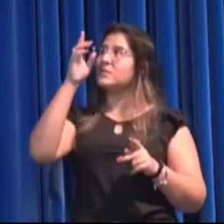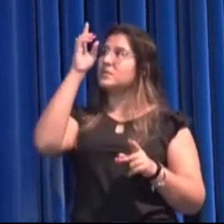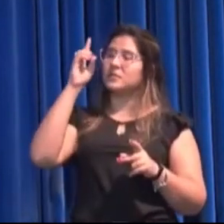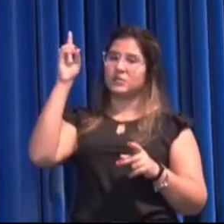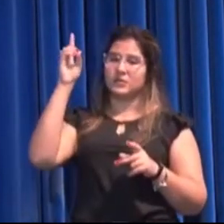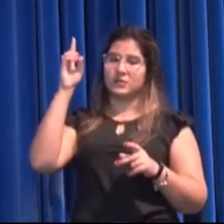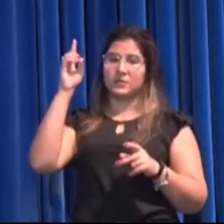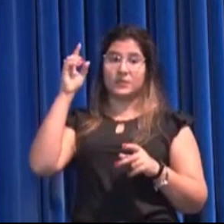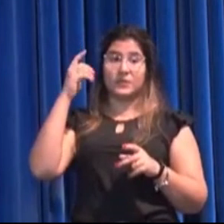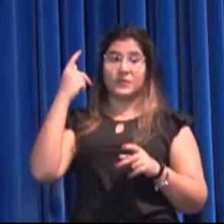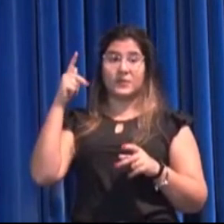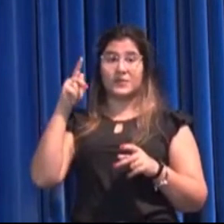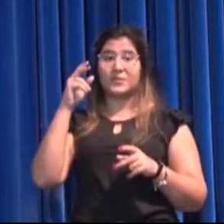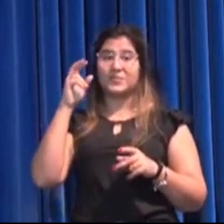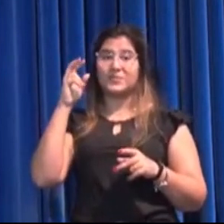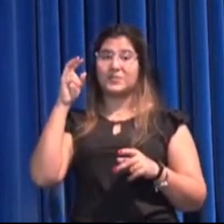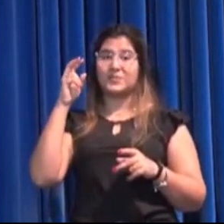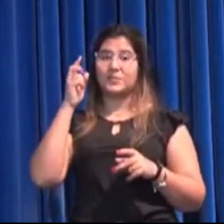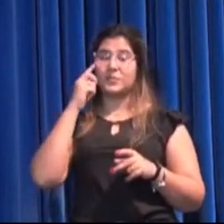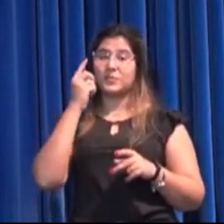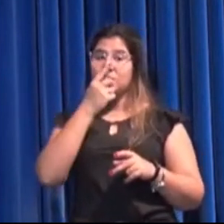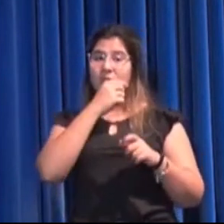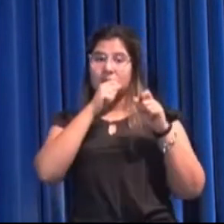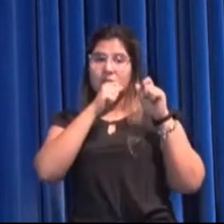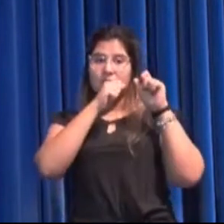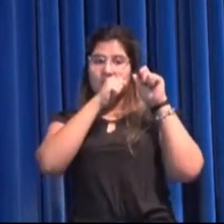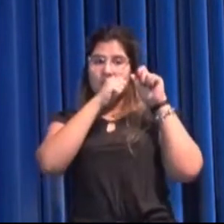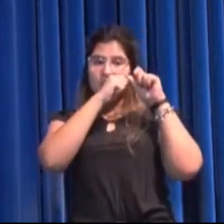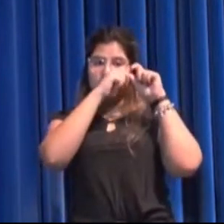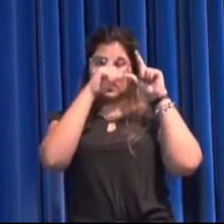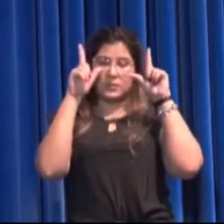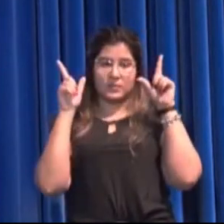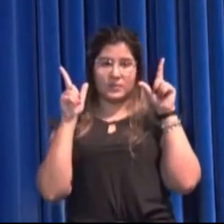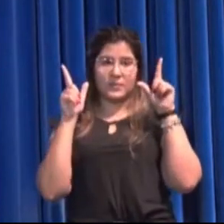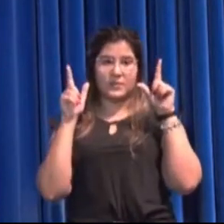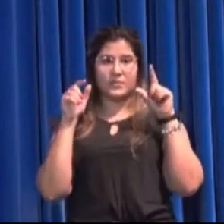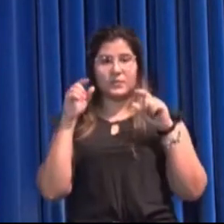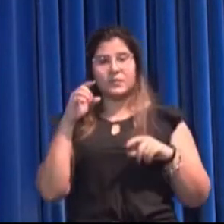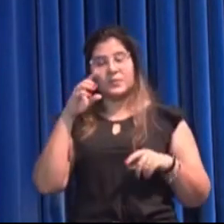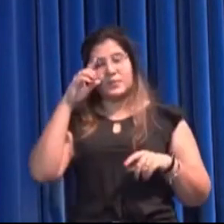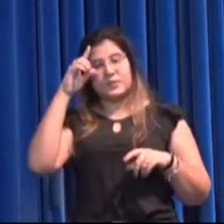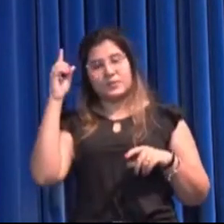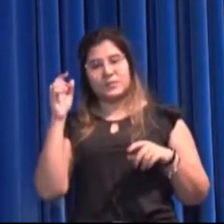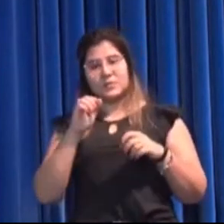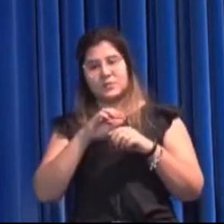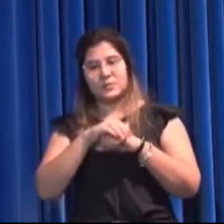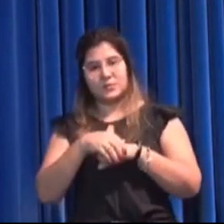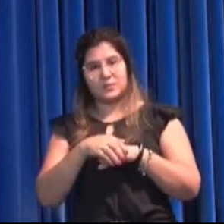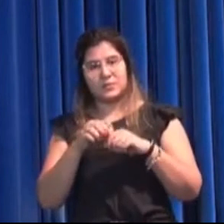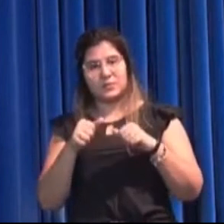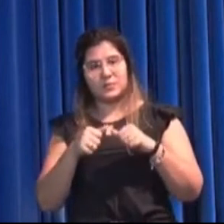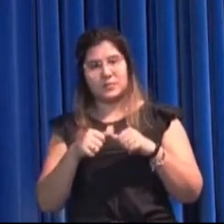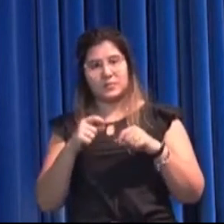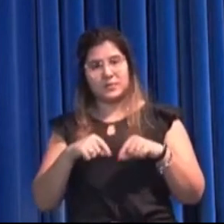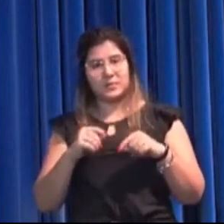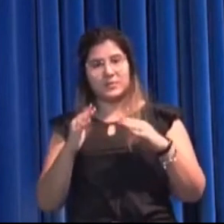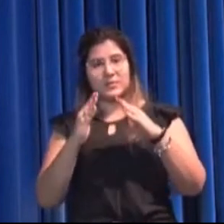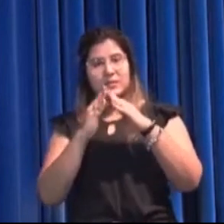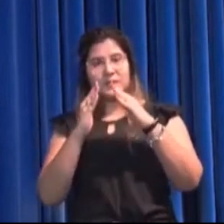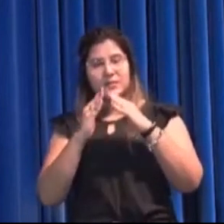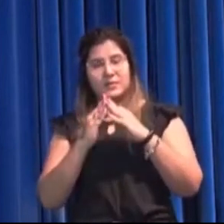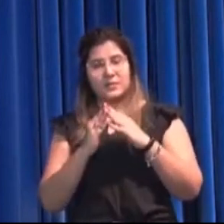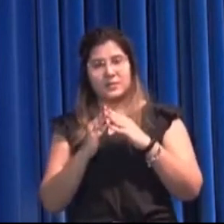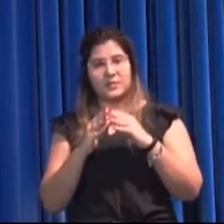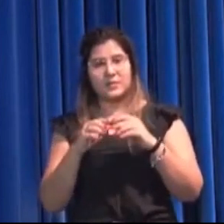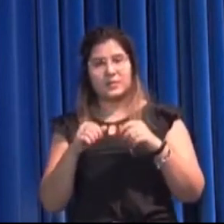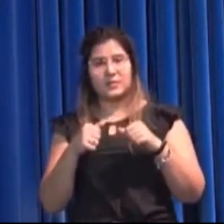Para que os teus olhos estejam abertos dia e noite sobre esta casa, sobre este lugar, do qual